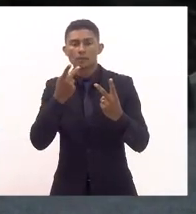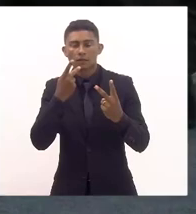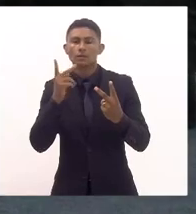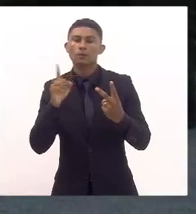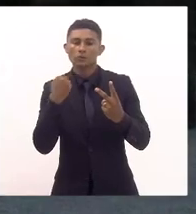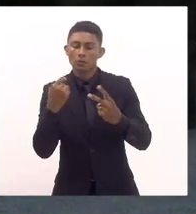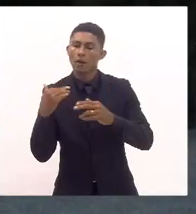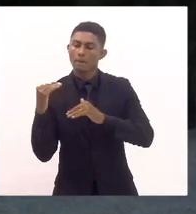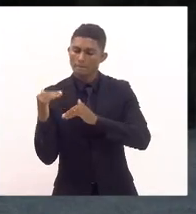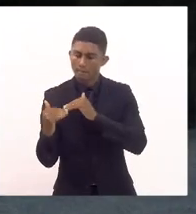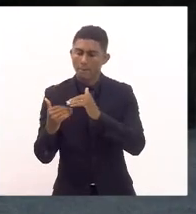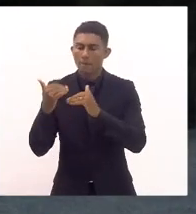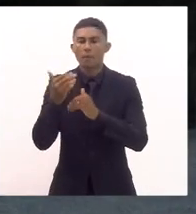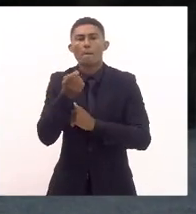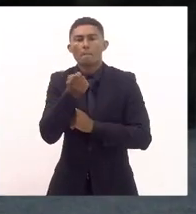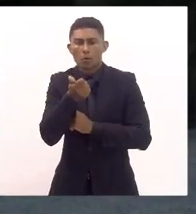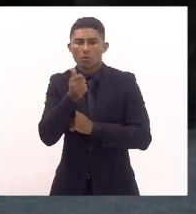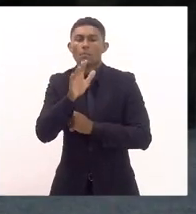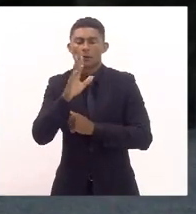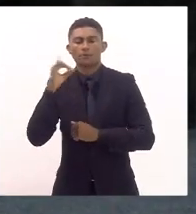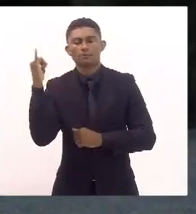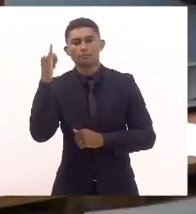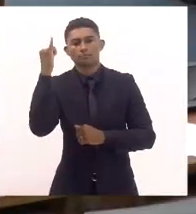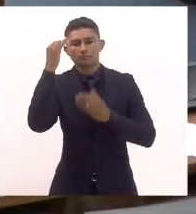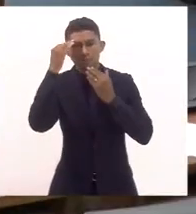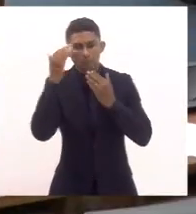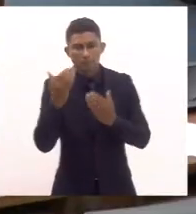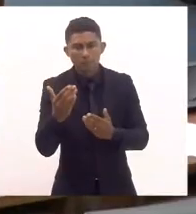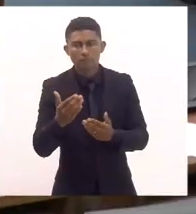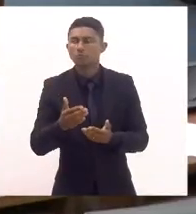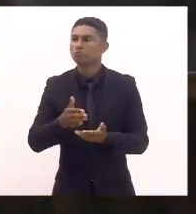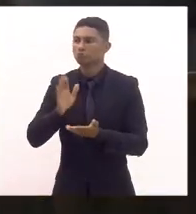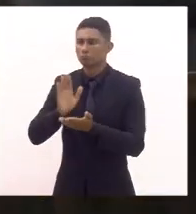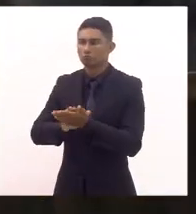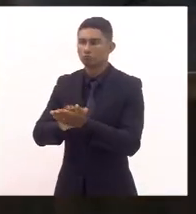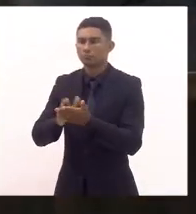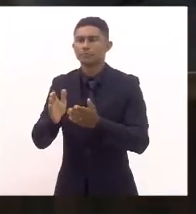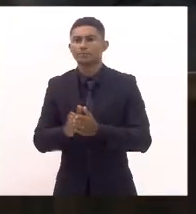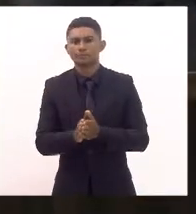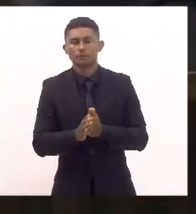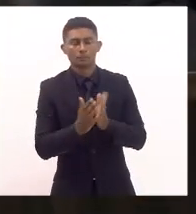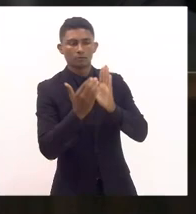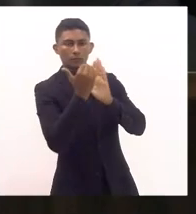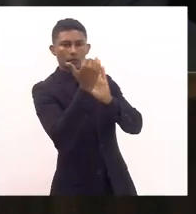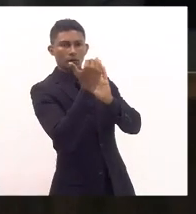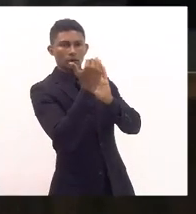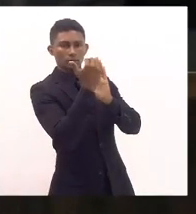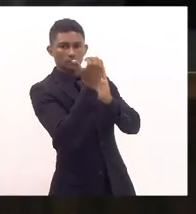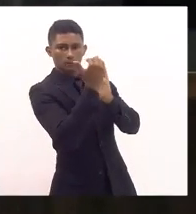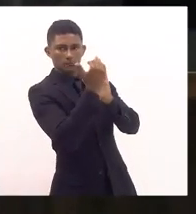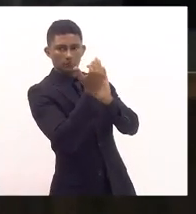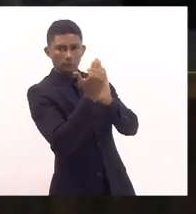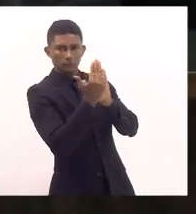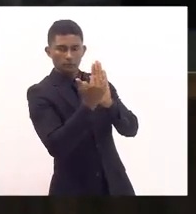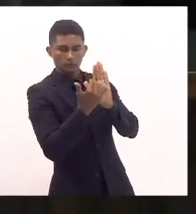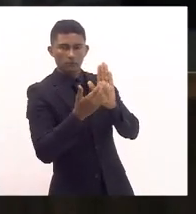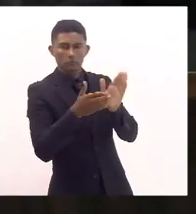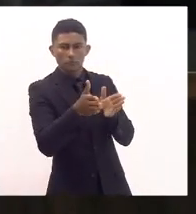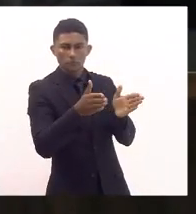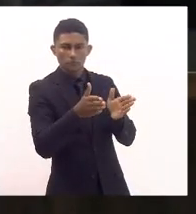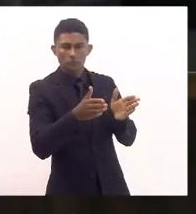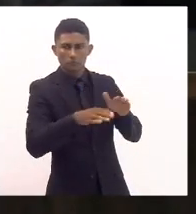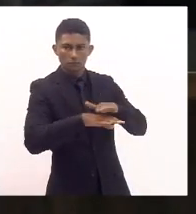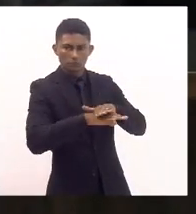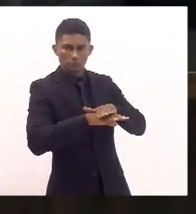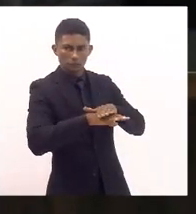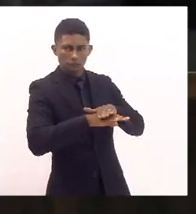avanço mais importante muito obrigado Parabéns nada mais a tratar na ordem